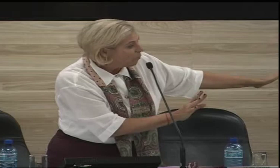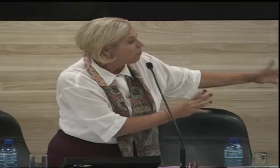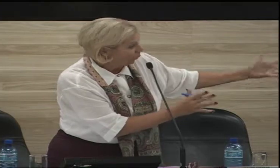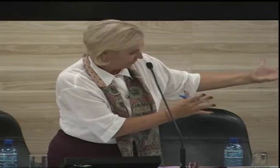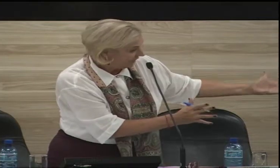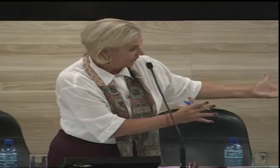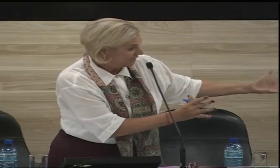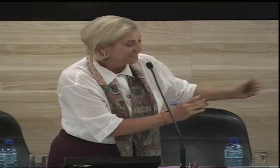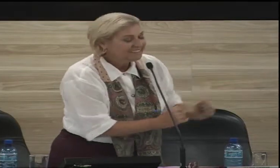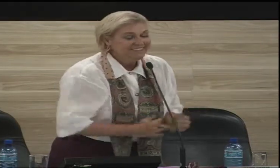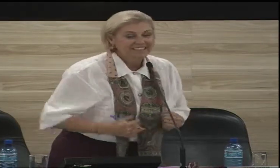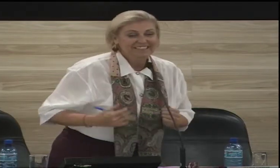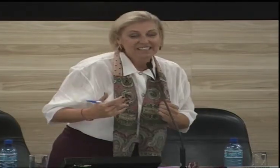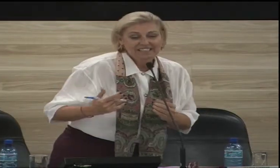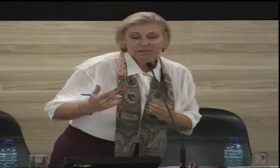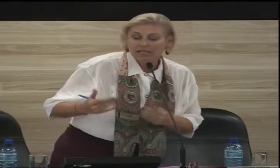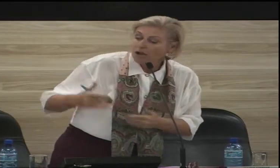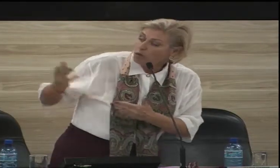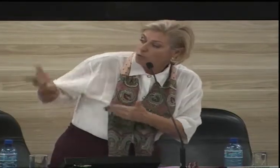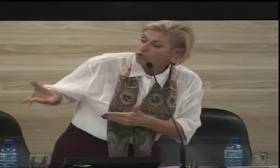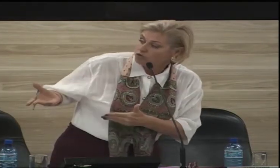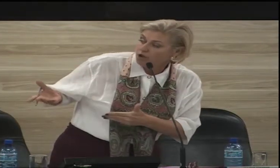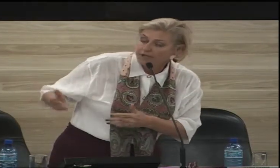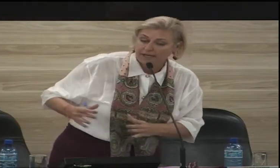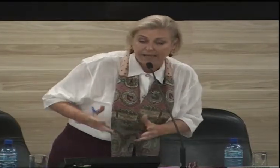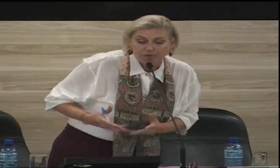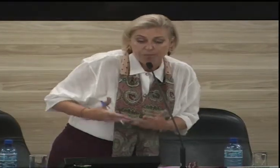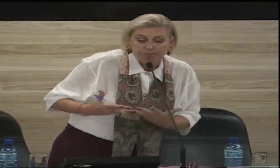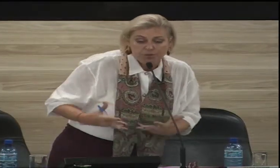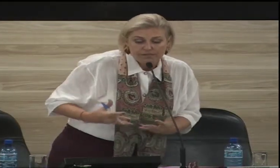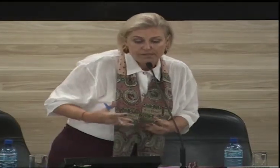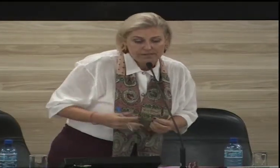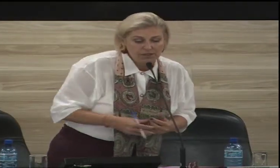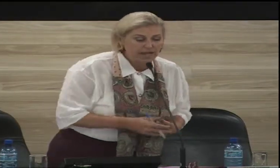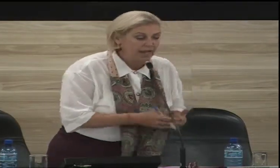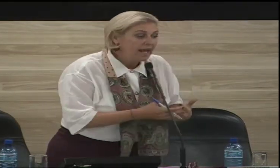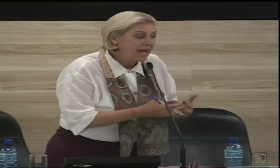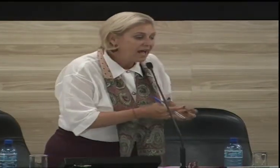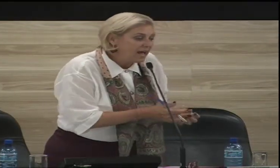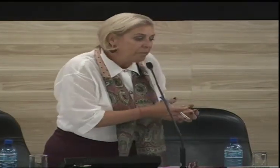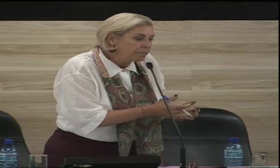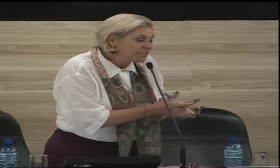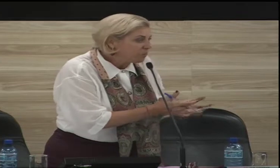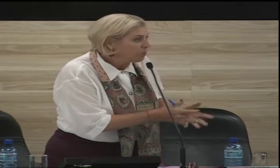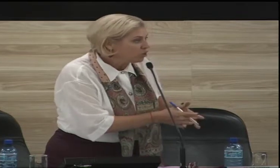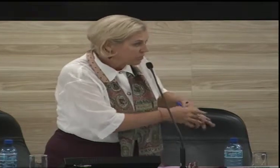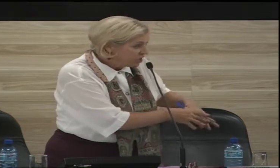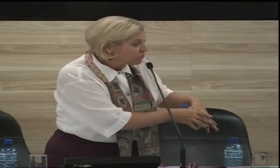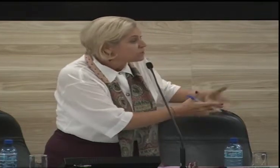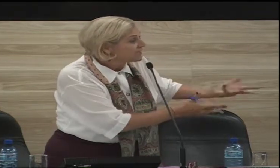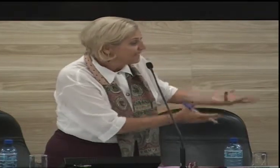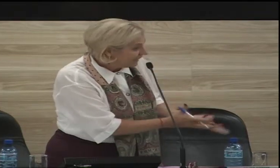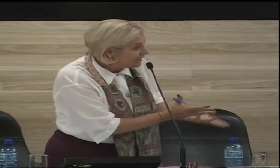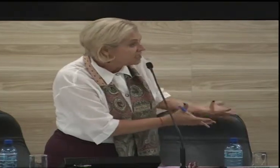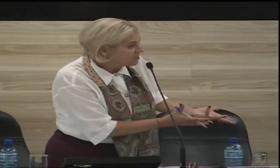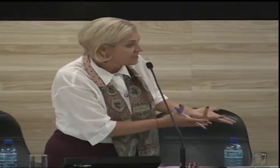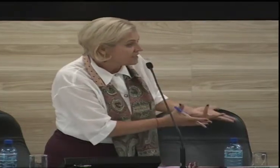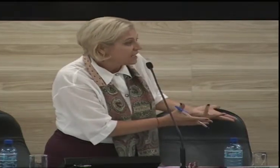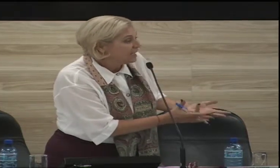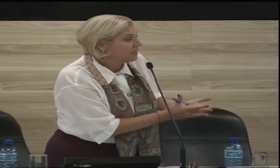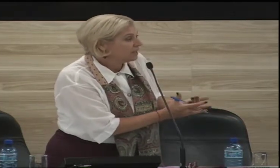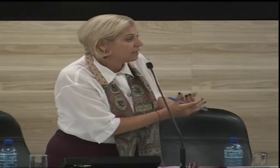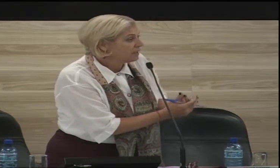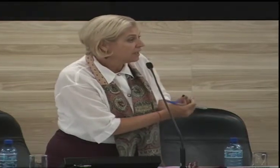já tem um montão. E o Soca Careco, por se destinar a principalmente objetos